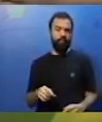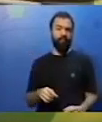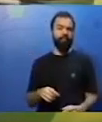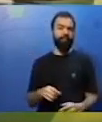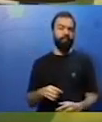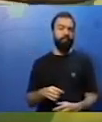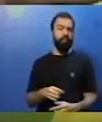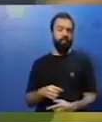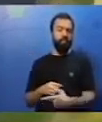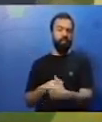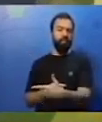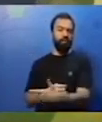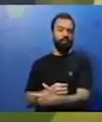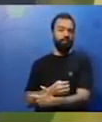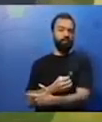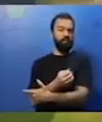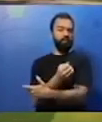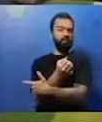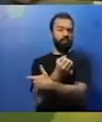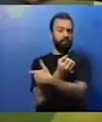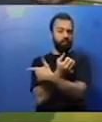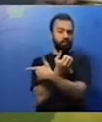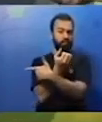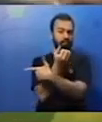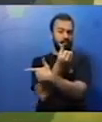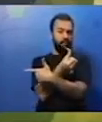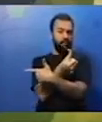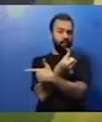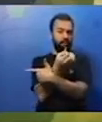60 dividido por 5,